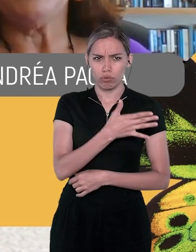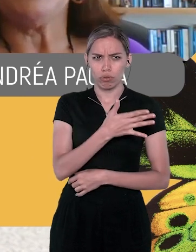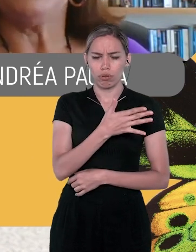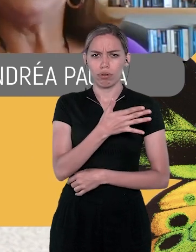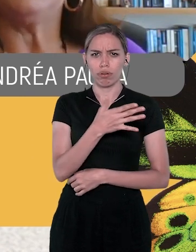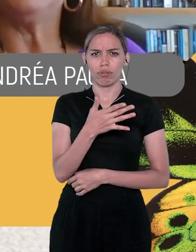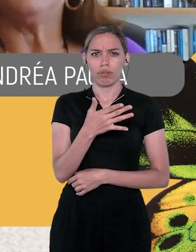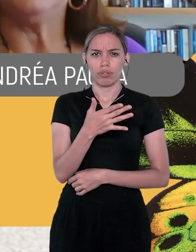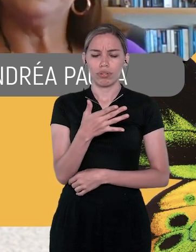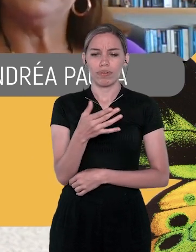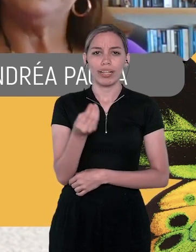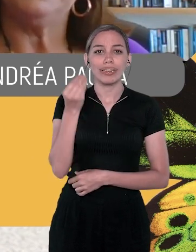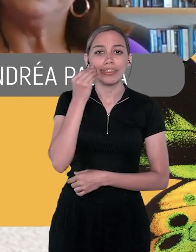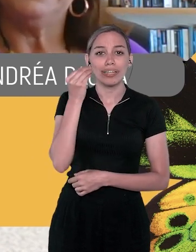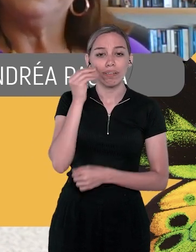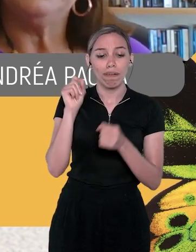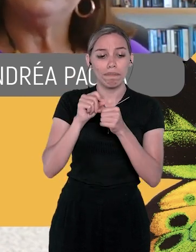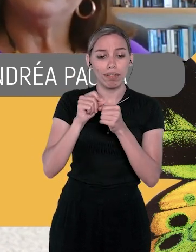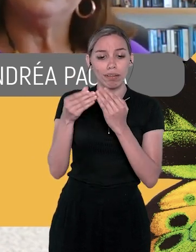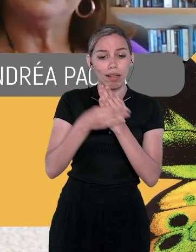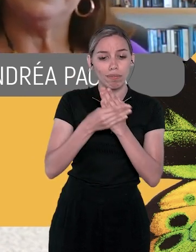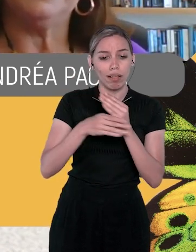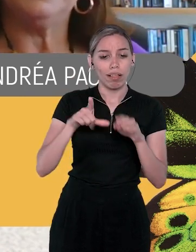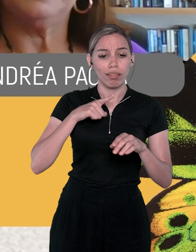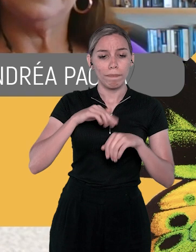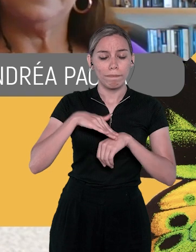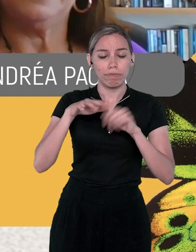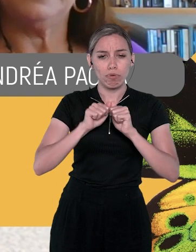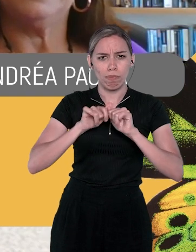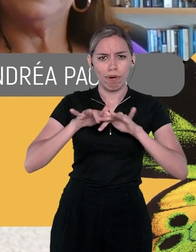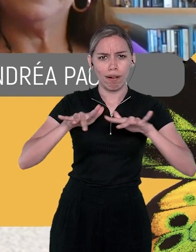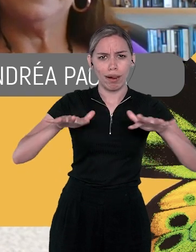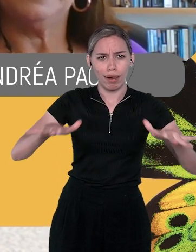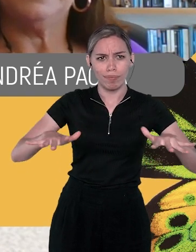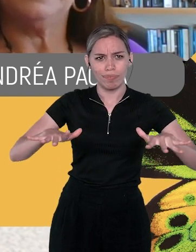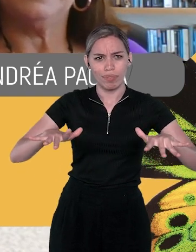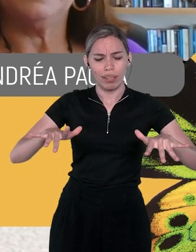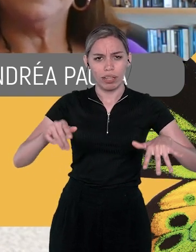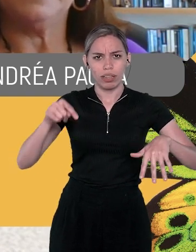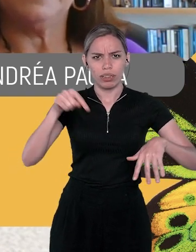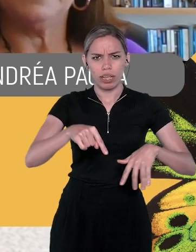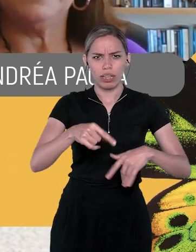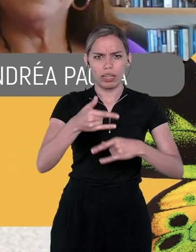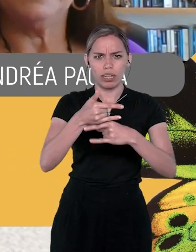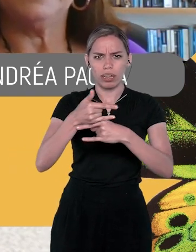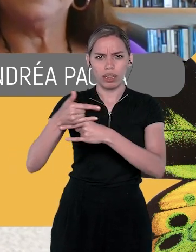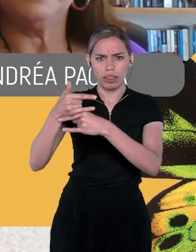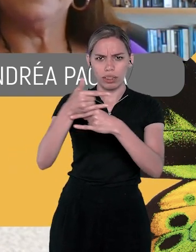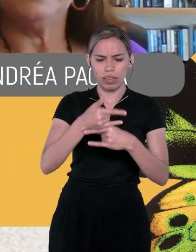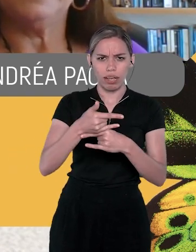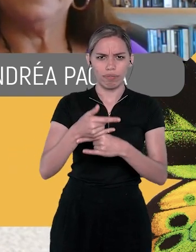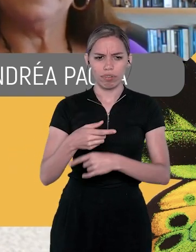Afonso usa um óculos de hastes pretas e veste uma blusa branca. Ele está sentado em uma sala de paredes brancas com diversos